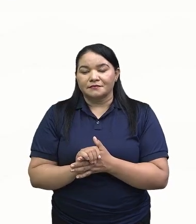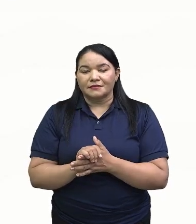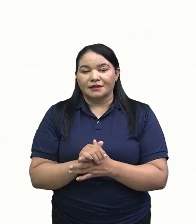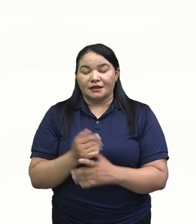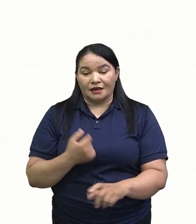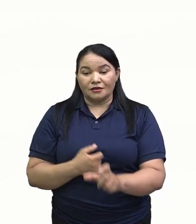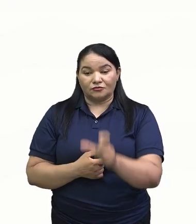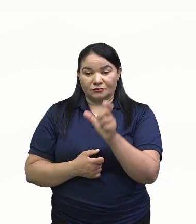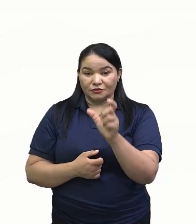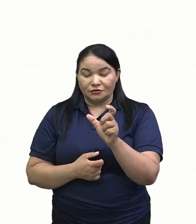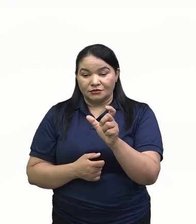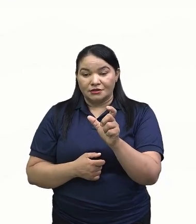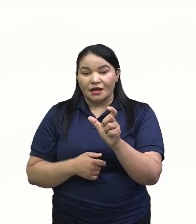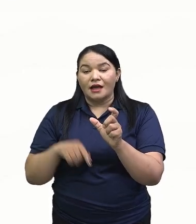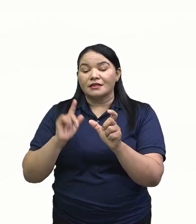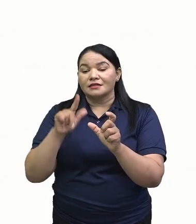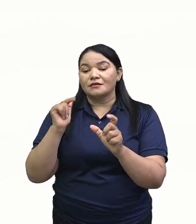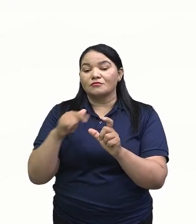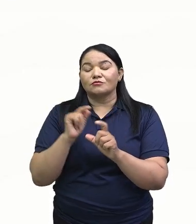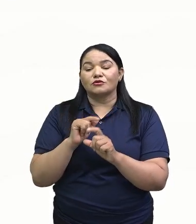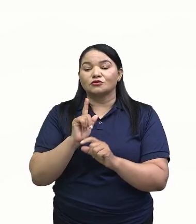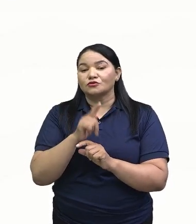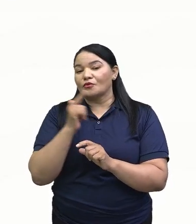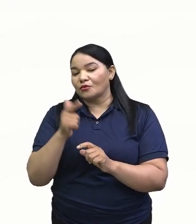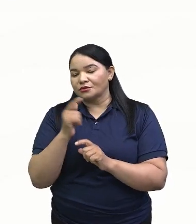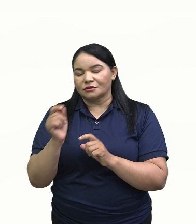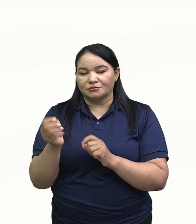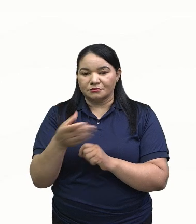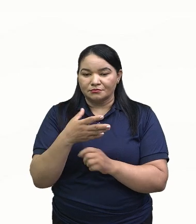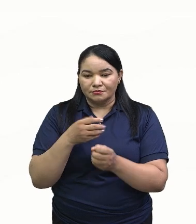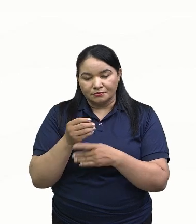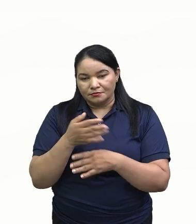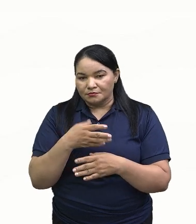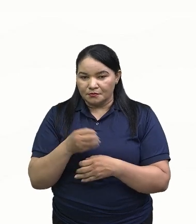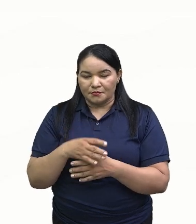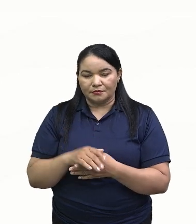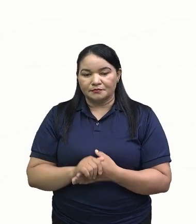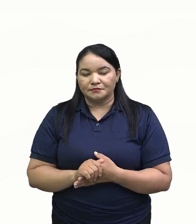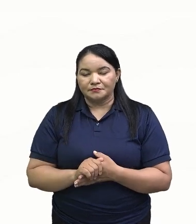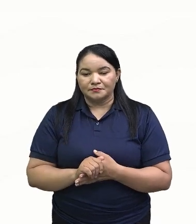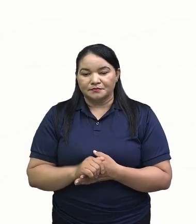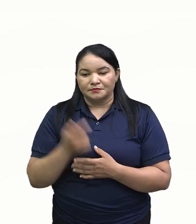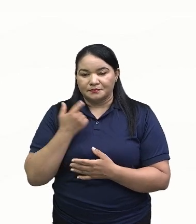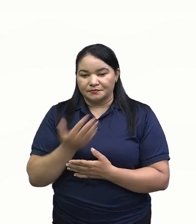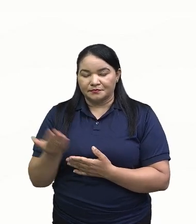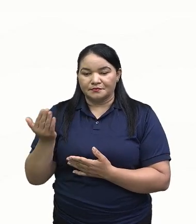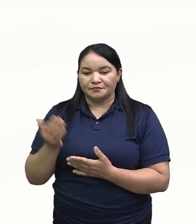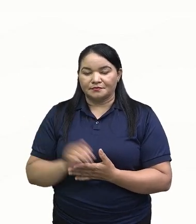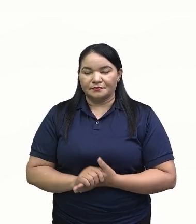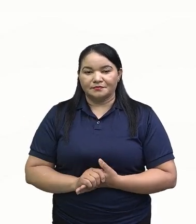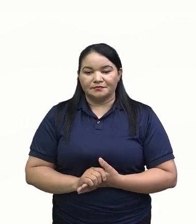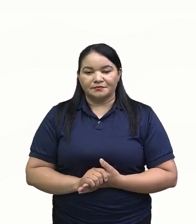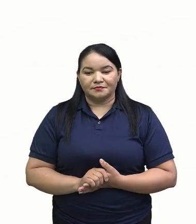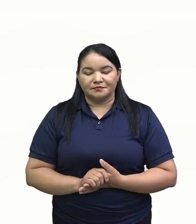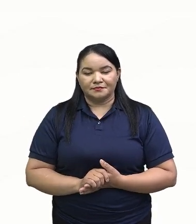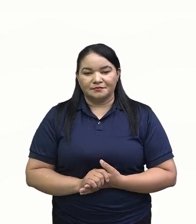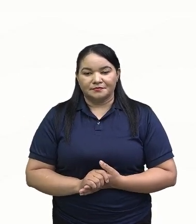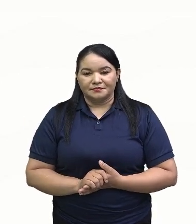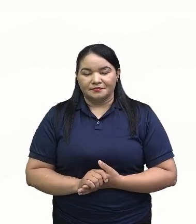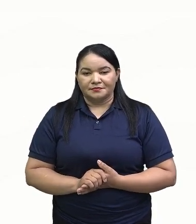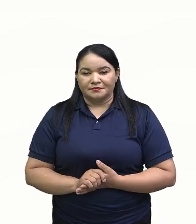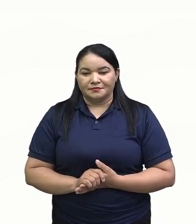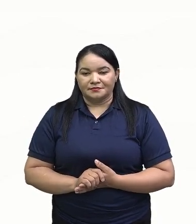palavra vai se formando outras, né? Vão se formando outras palavras. Então, observe,